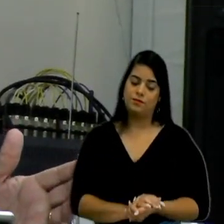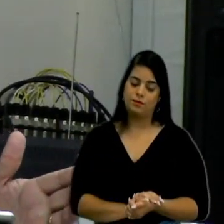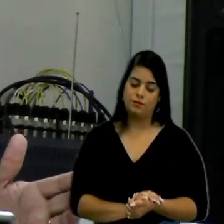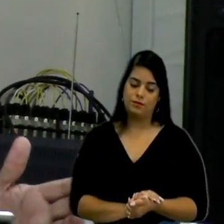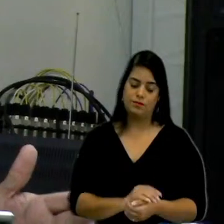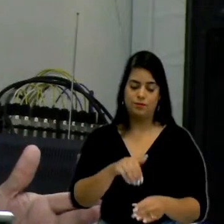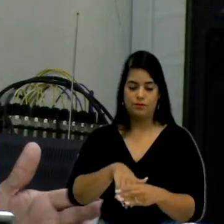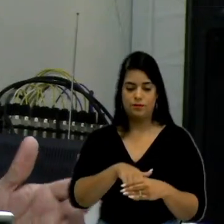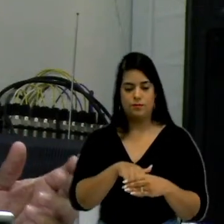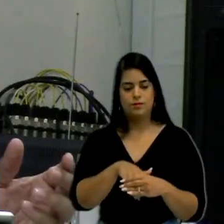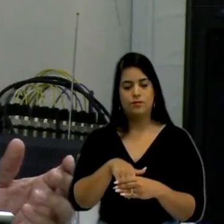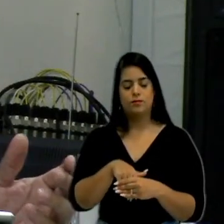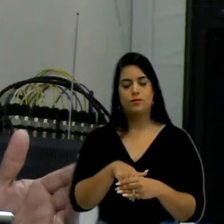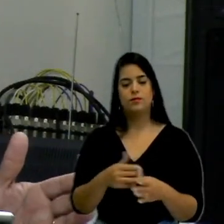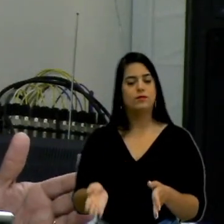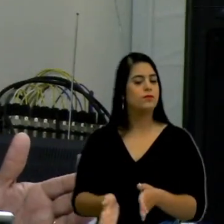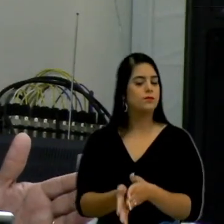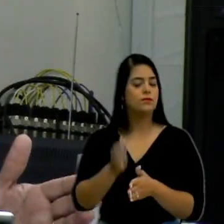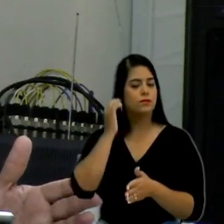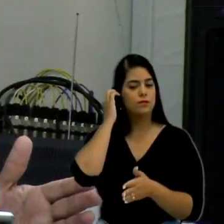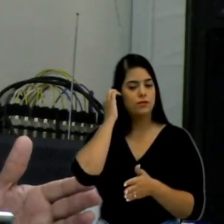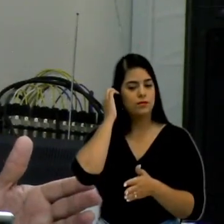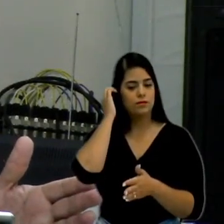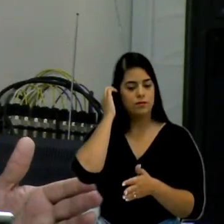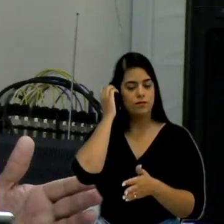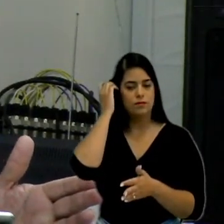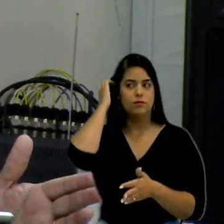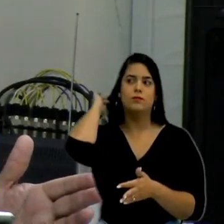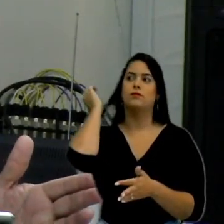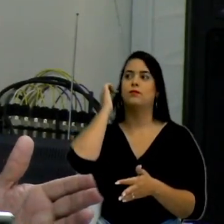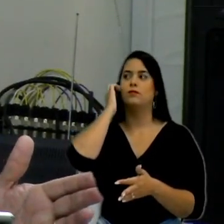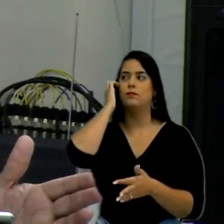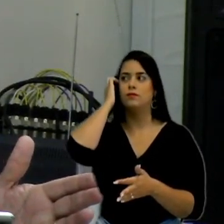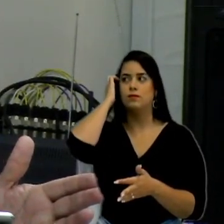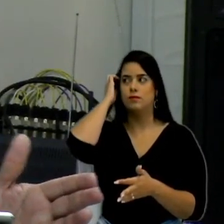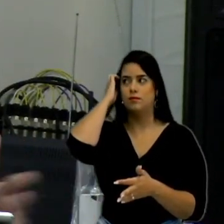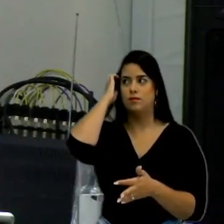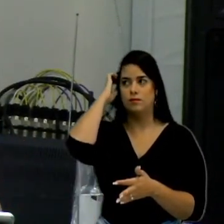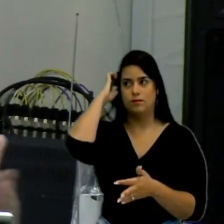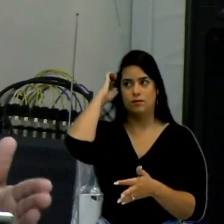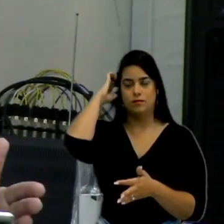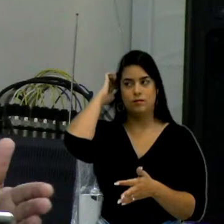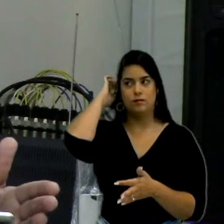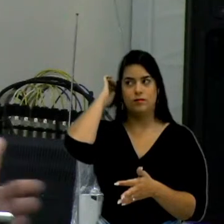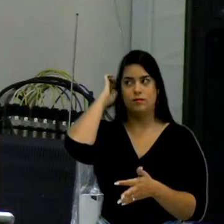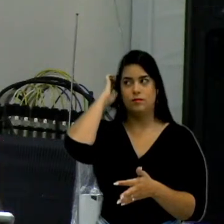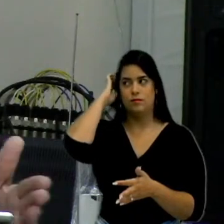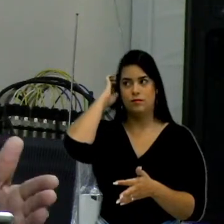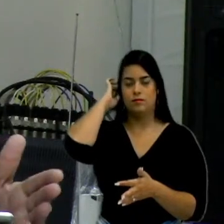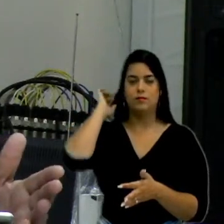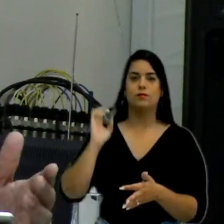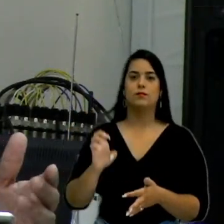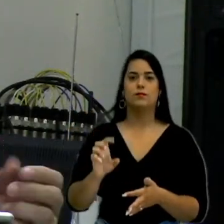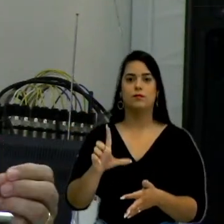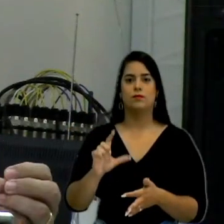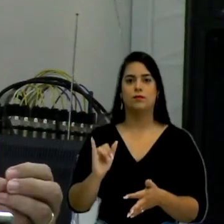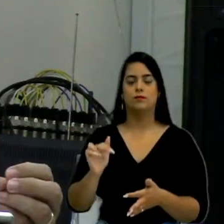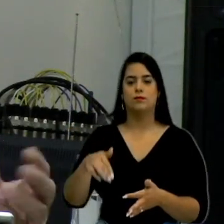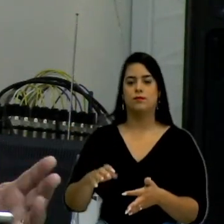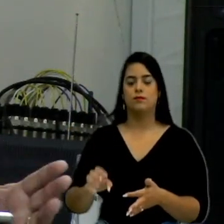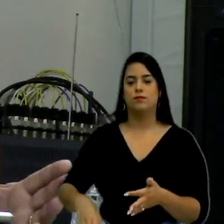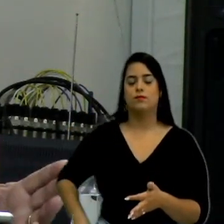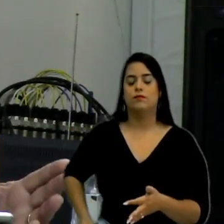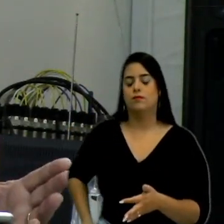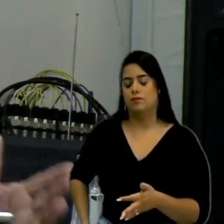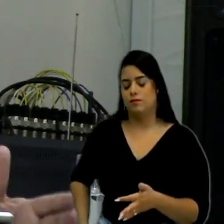os votos de felicitação à nossa amiga Elineide Vilela, Lulinha Pré-Moldado, que faz pré-moldados, também